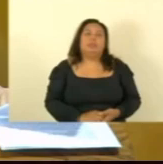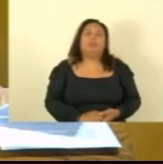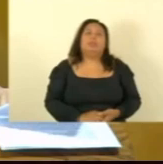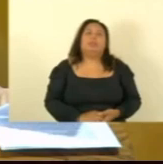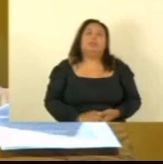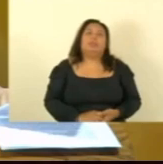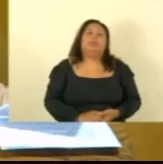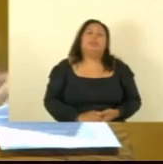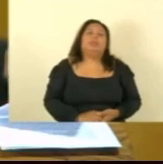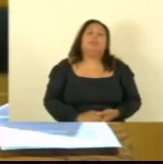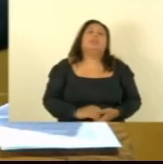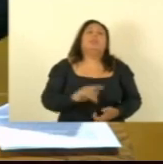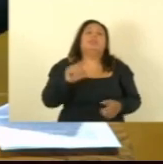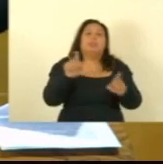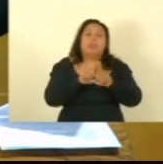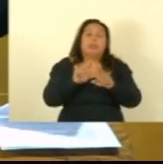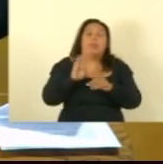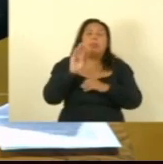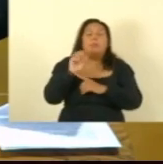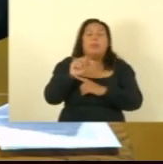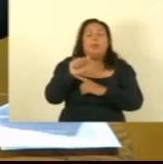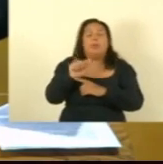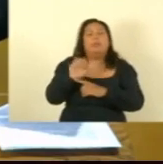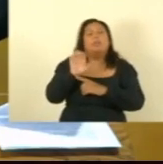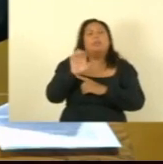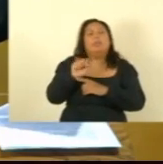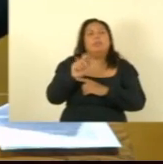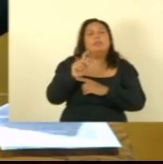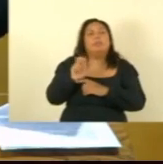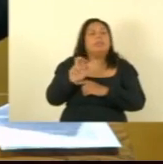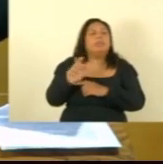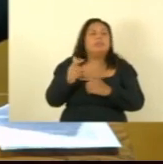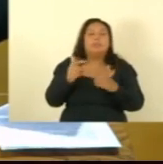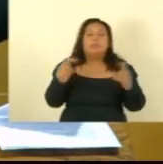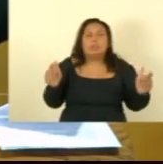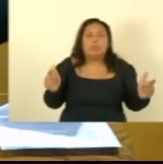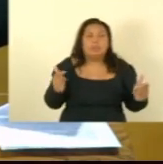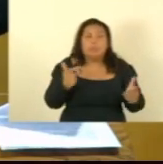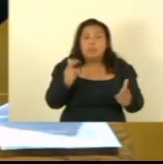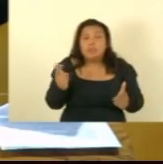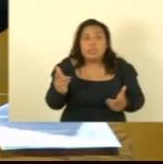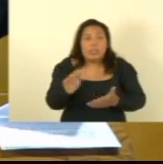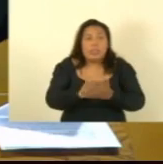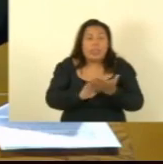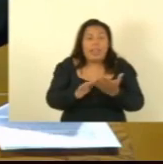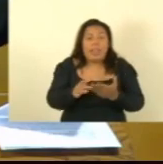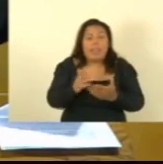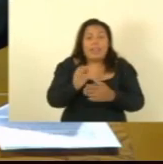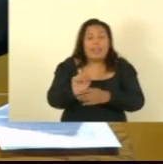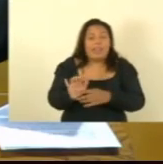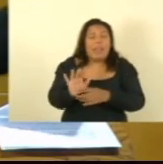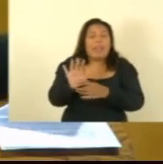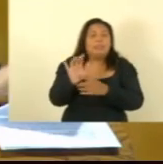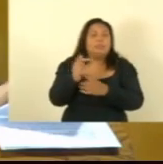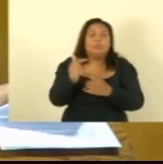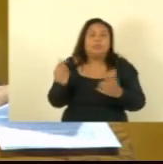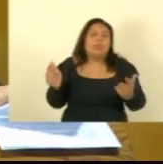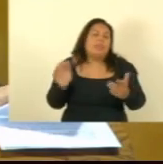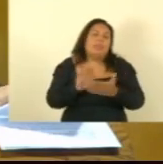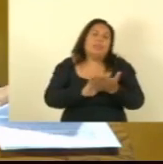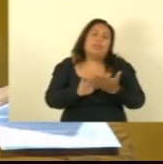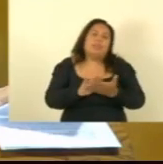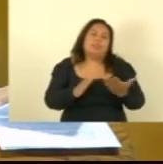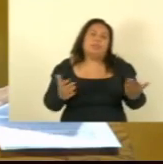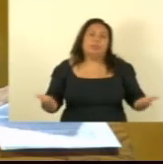Montanha da Esperança, 50 mil, não tinha nem garfo, delegado, nem garfo eles tinham, 50 mil reais, Montanha da Esperança,